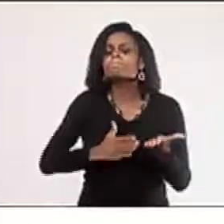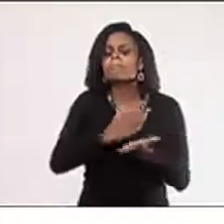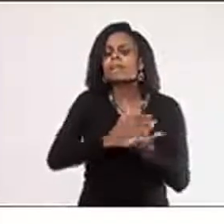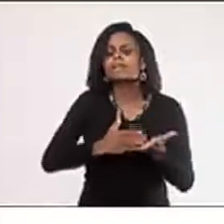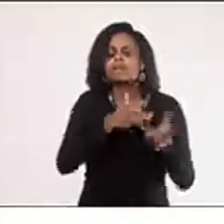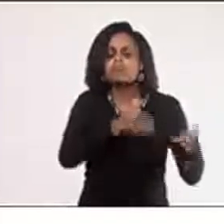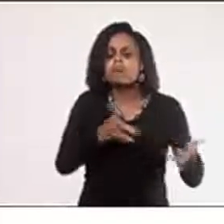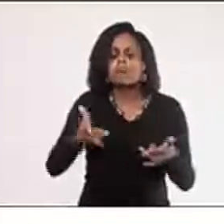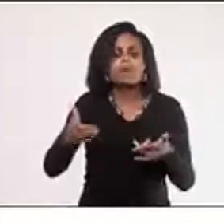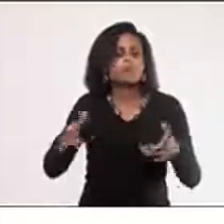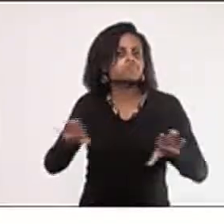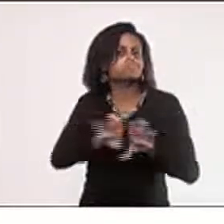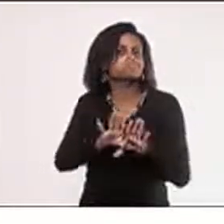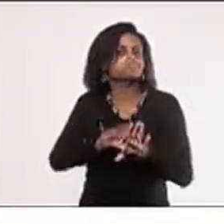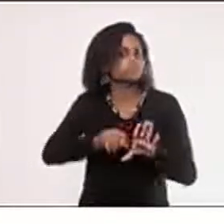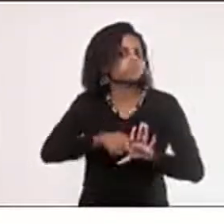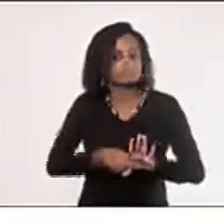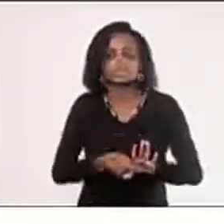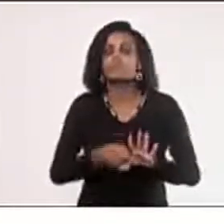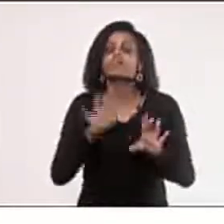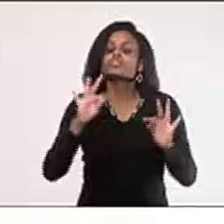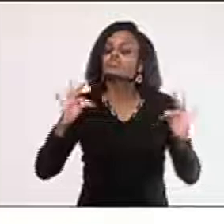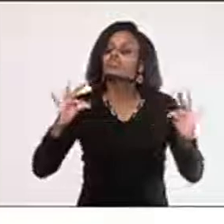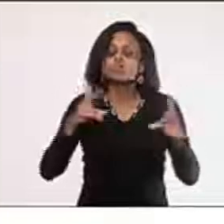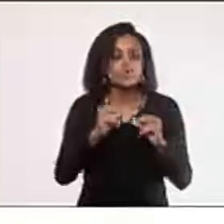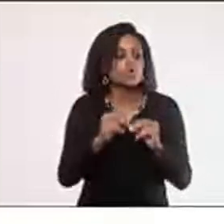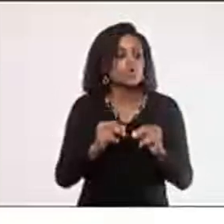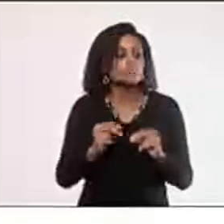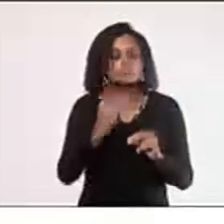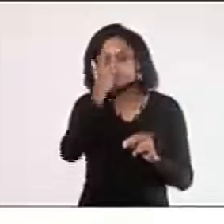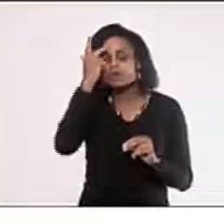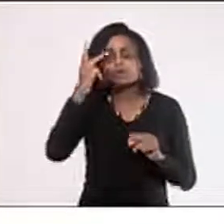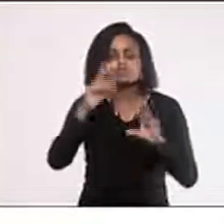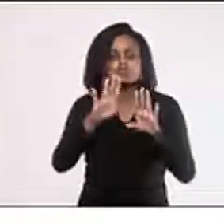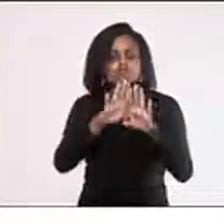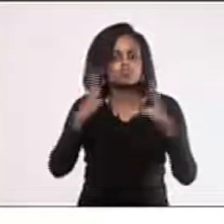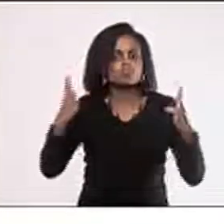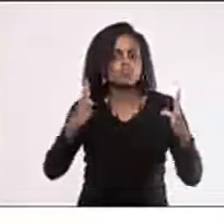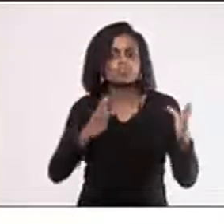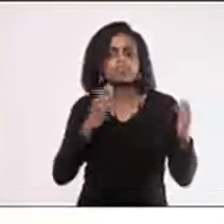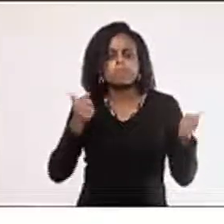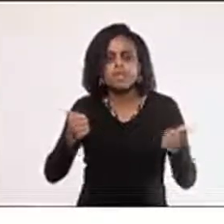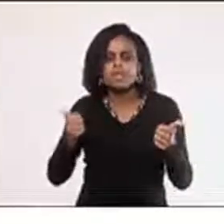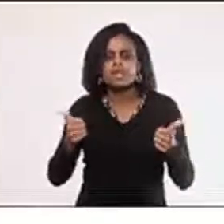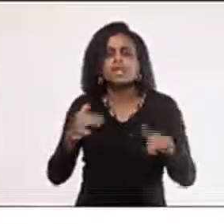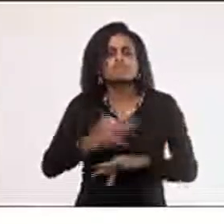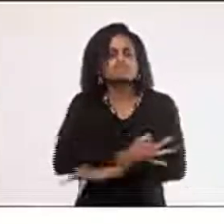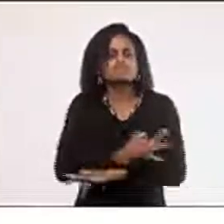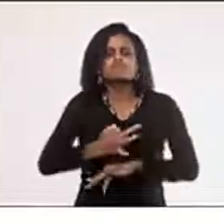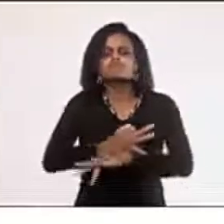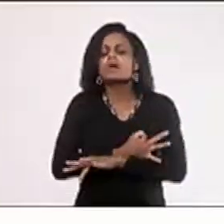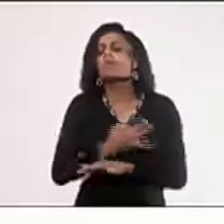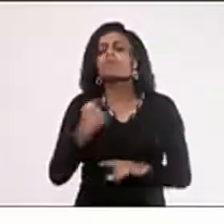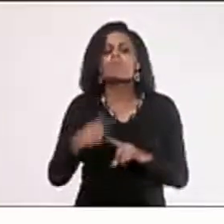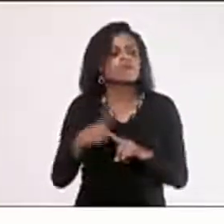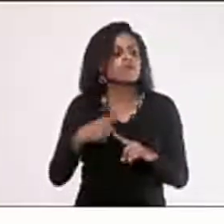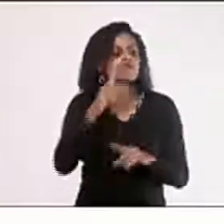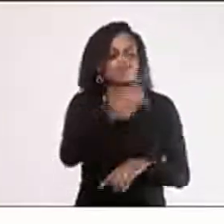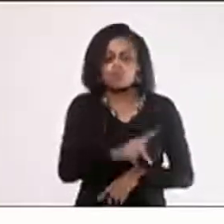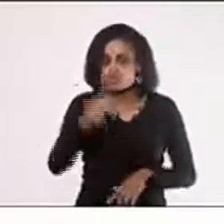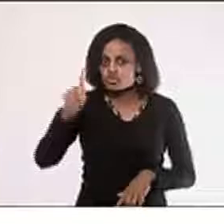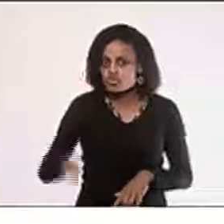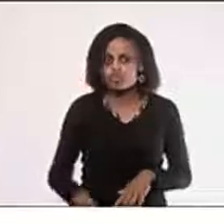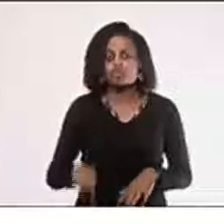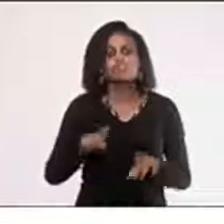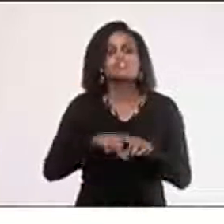leitos ainda fechados, mas todos que se mantiveram abertos, se mantiveram pela resistência dos